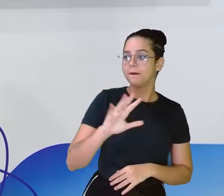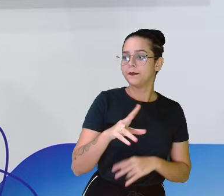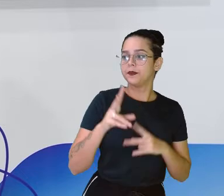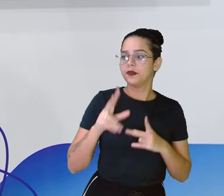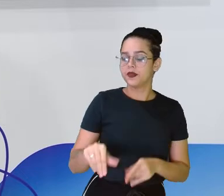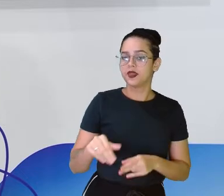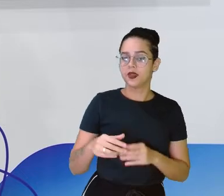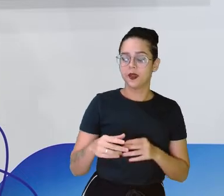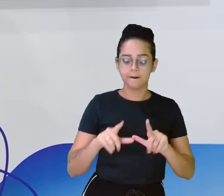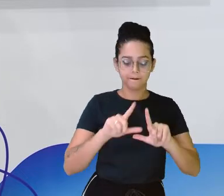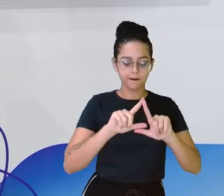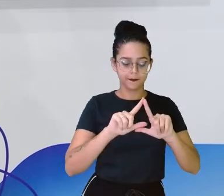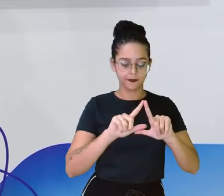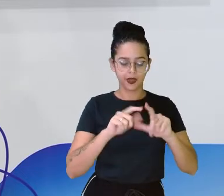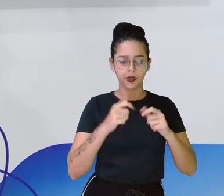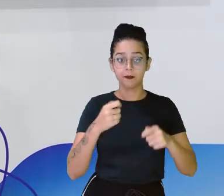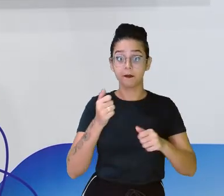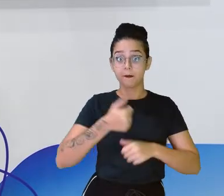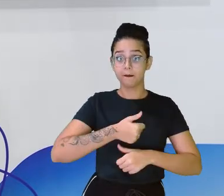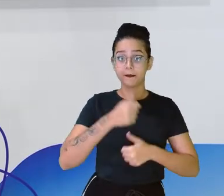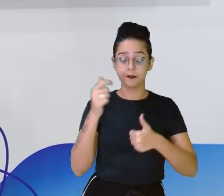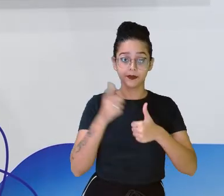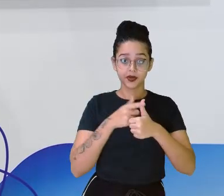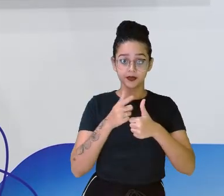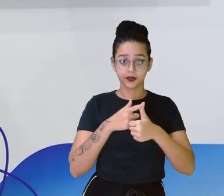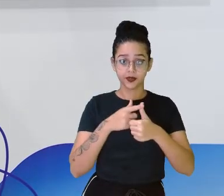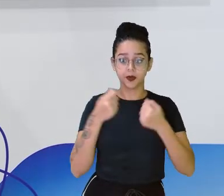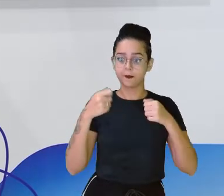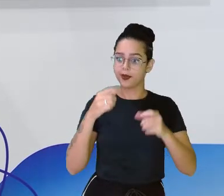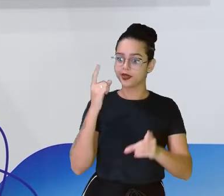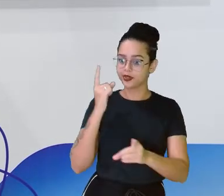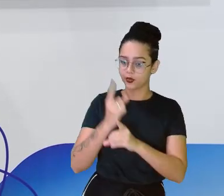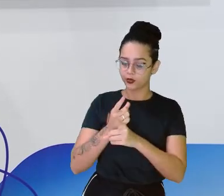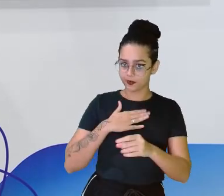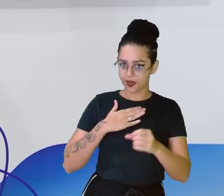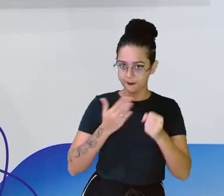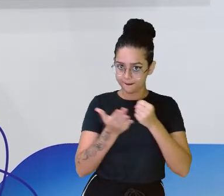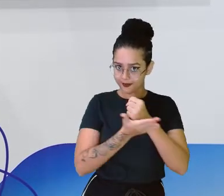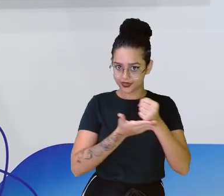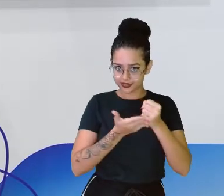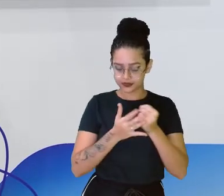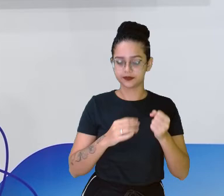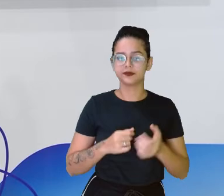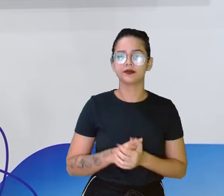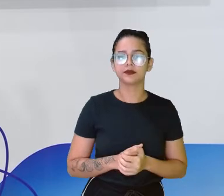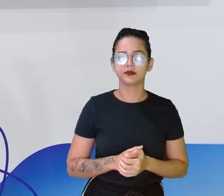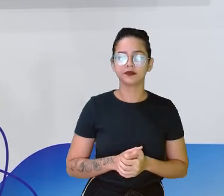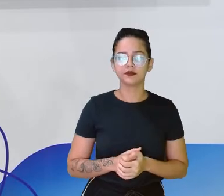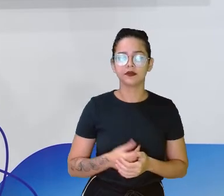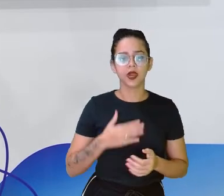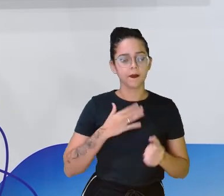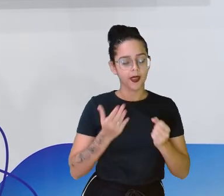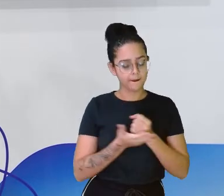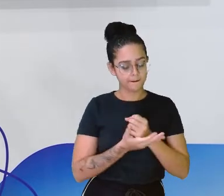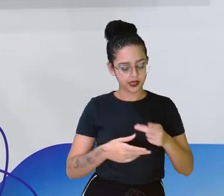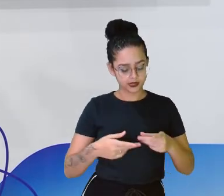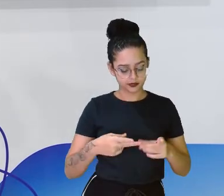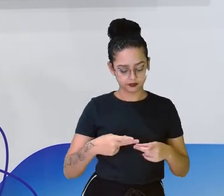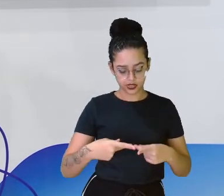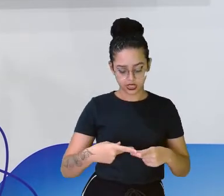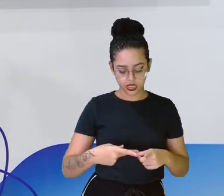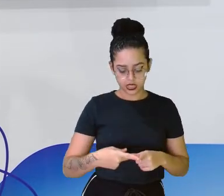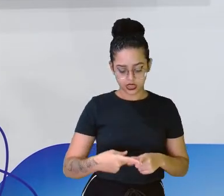considerada pirâmide, primeiro, eu tenho que descobrir a minha base. A minha base vai ser triangular,